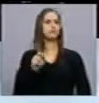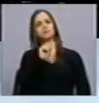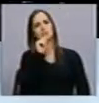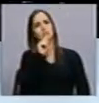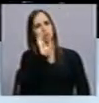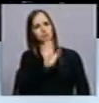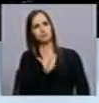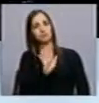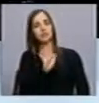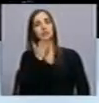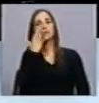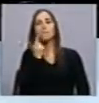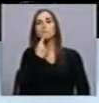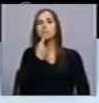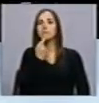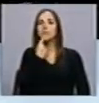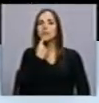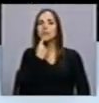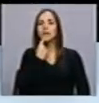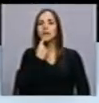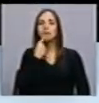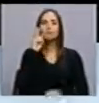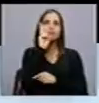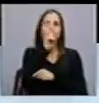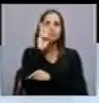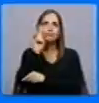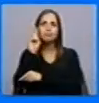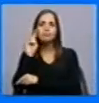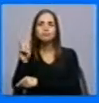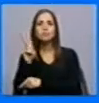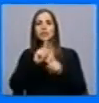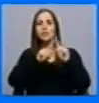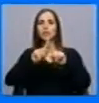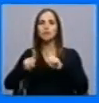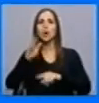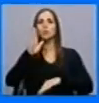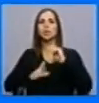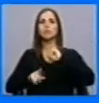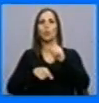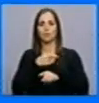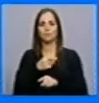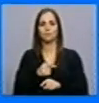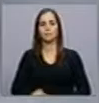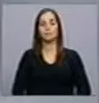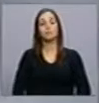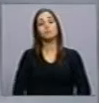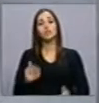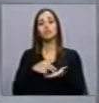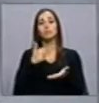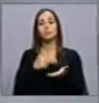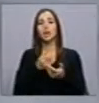essa hipótese. Vamos tentar perceber em vários comprimentos de onda o que é que está a acontecer ali à volta daquela estrela. Muito bem, vamos esperar então por